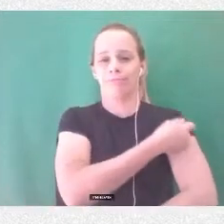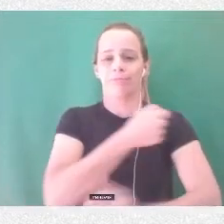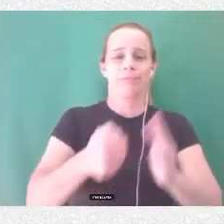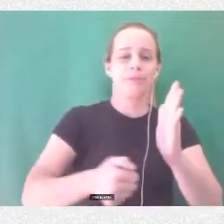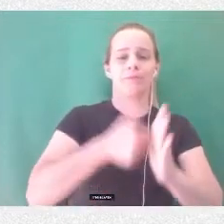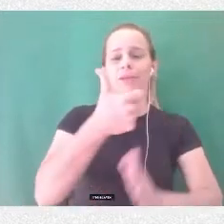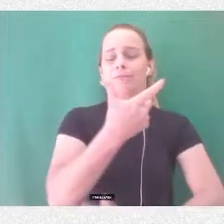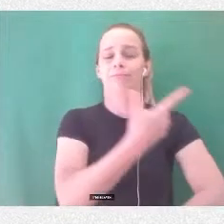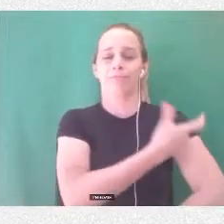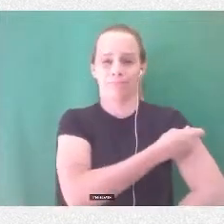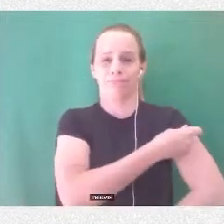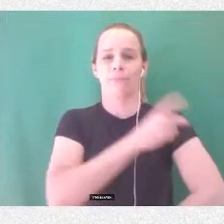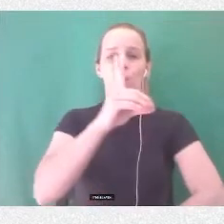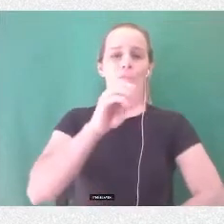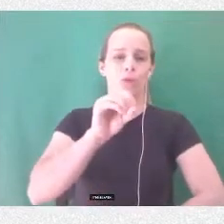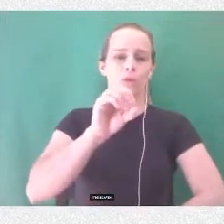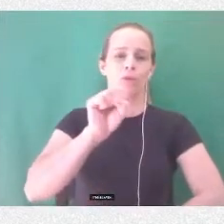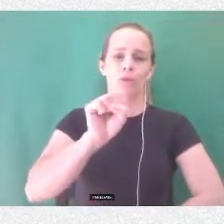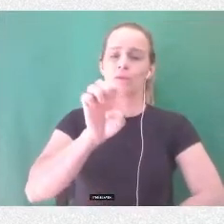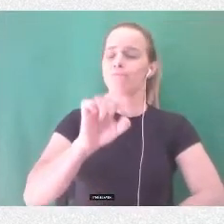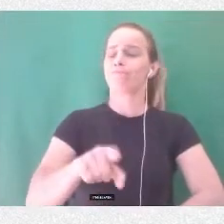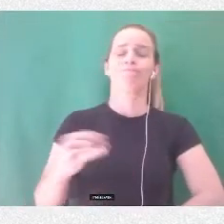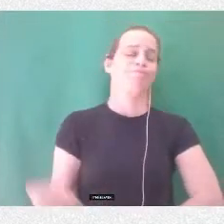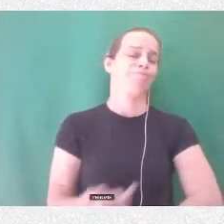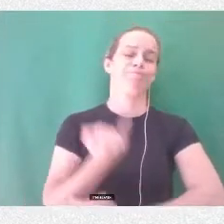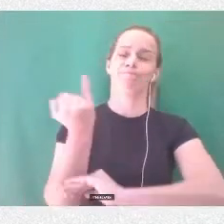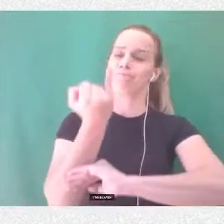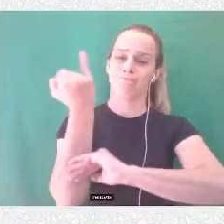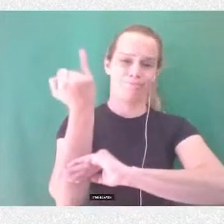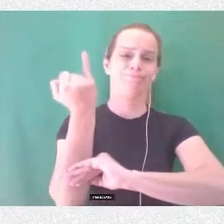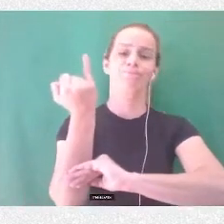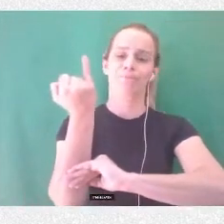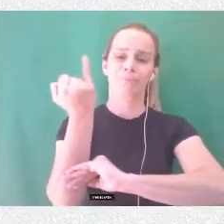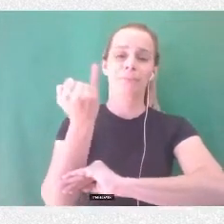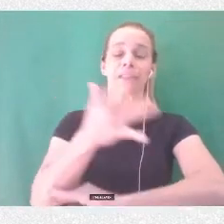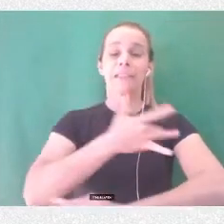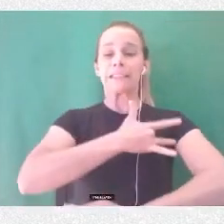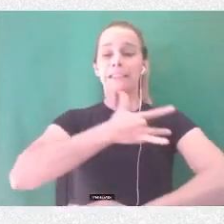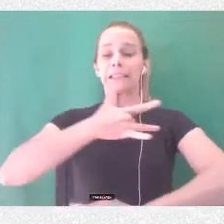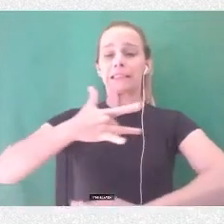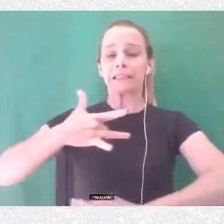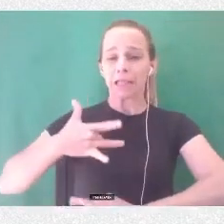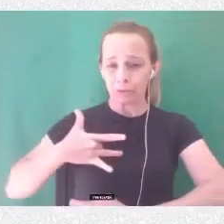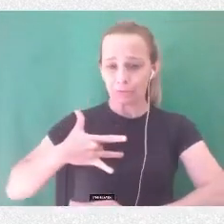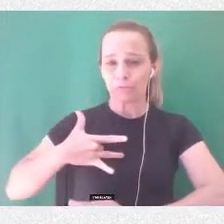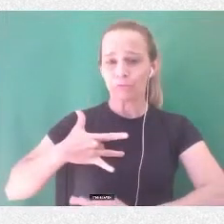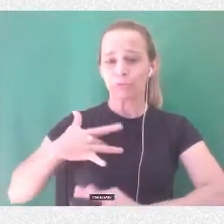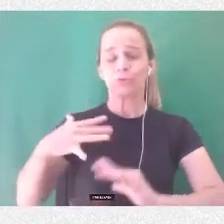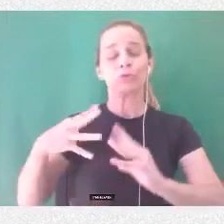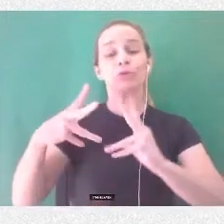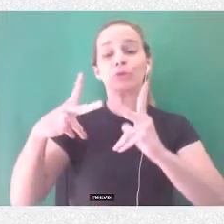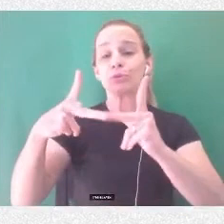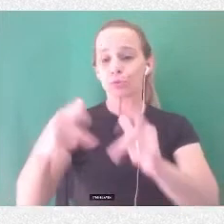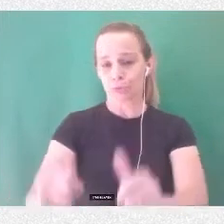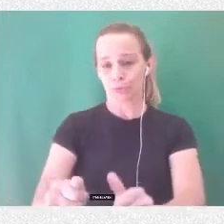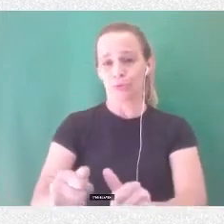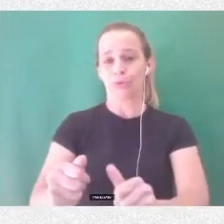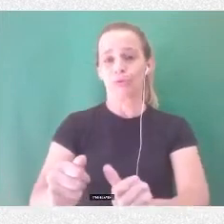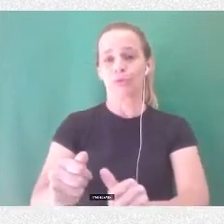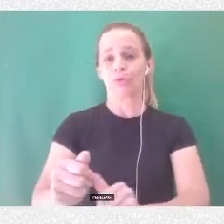é fundamental e importante para a saúde dos nossos munícipes, mas certamente um exemplo